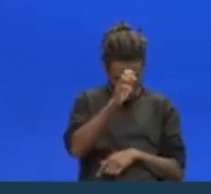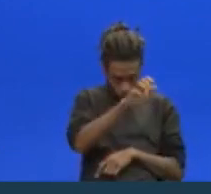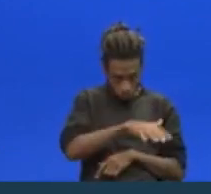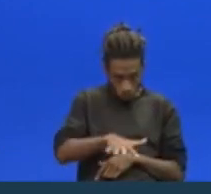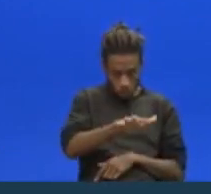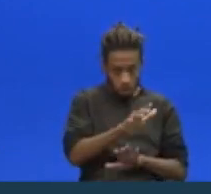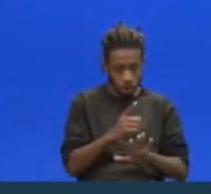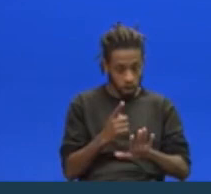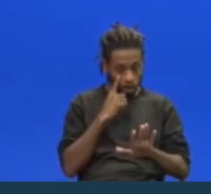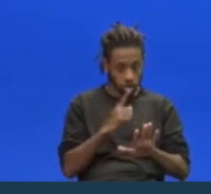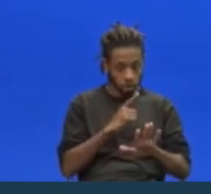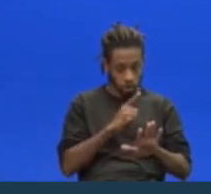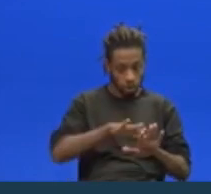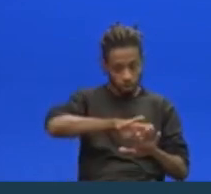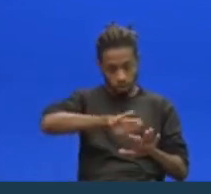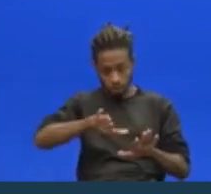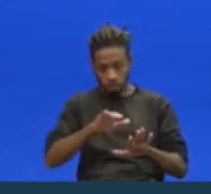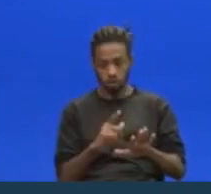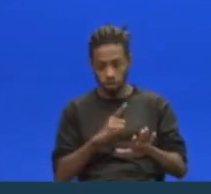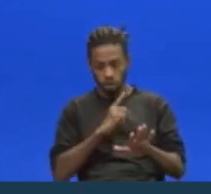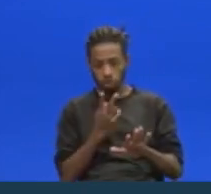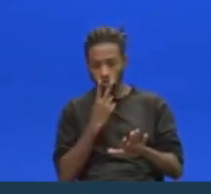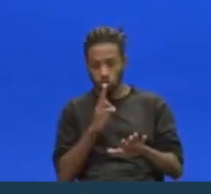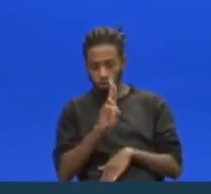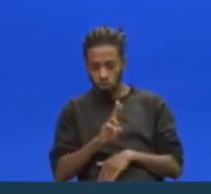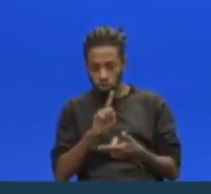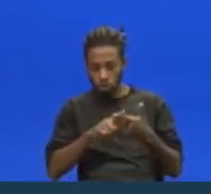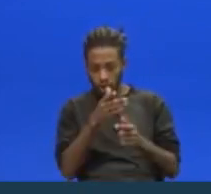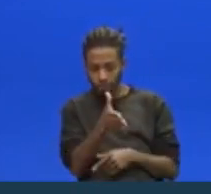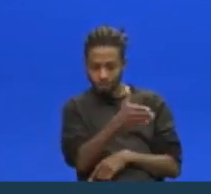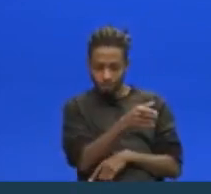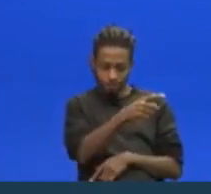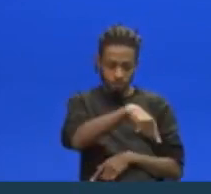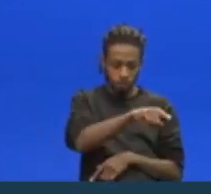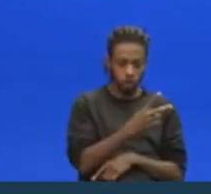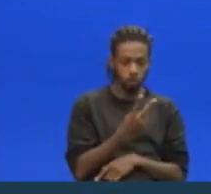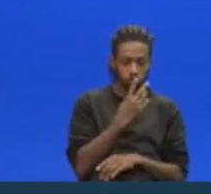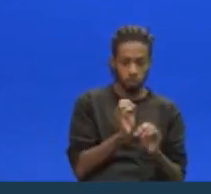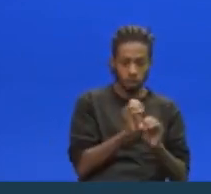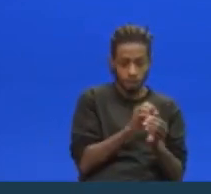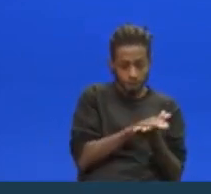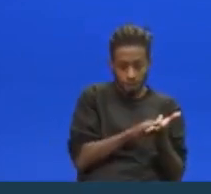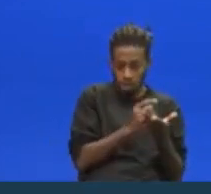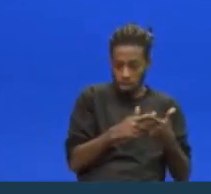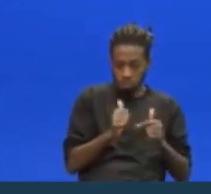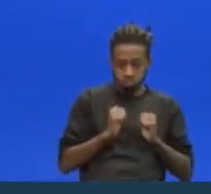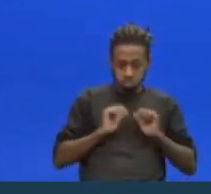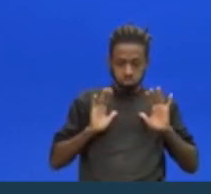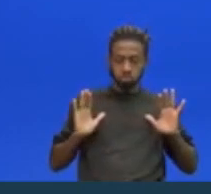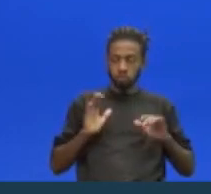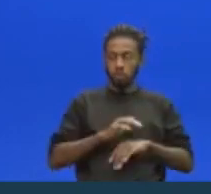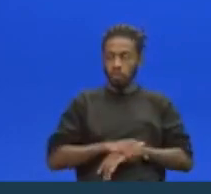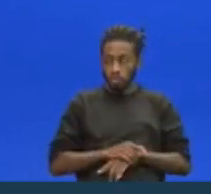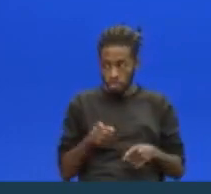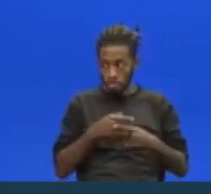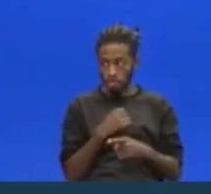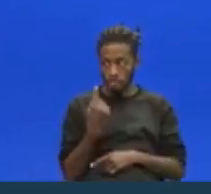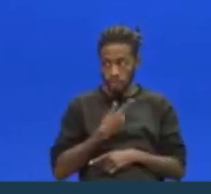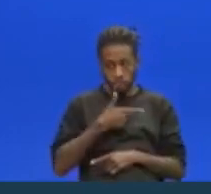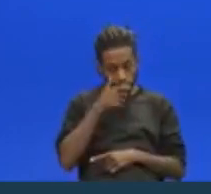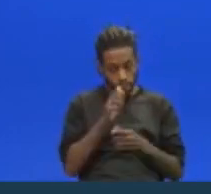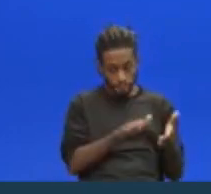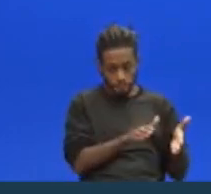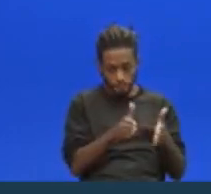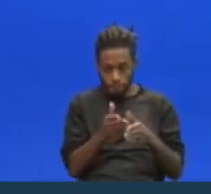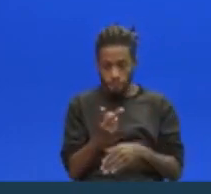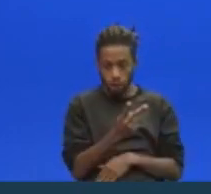está exposta através do tabagismo, uma outra parte não está exposta porque não é tabagista. E nós acompanhamos